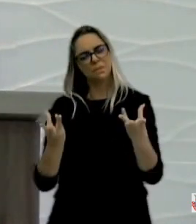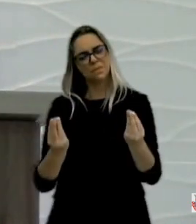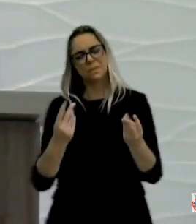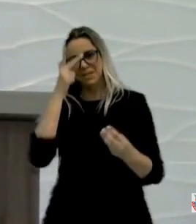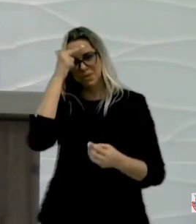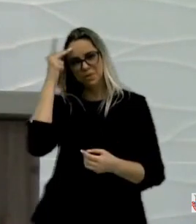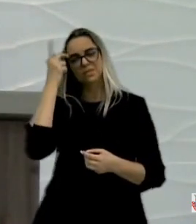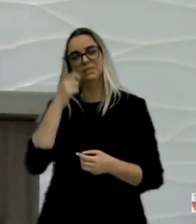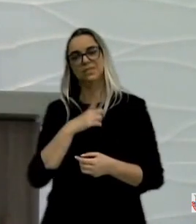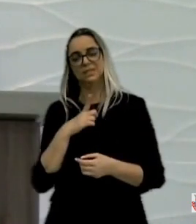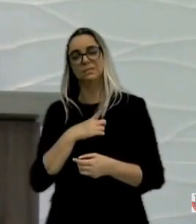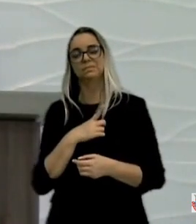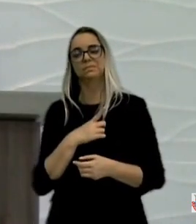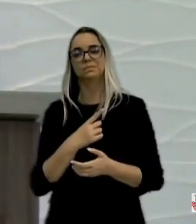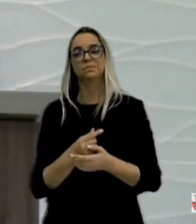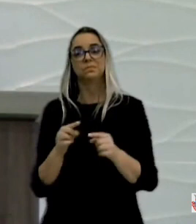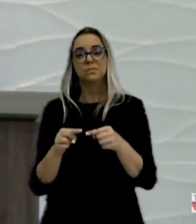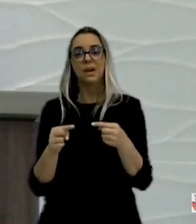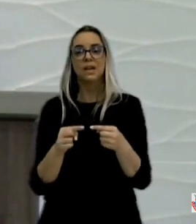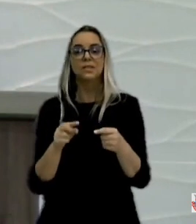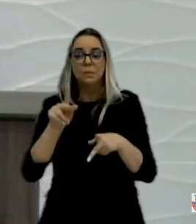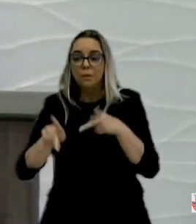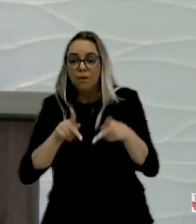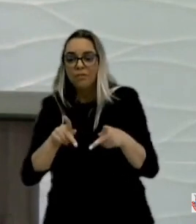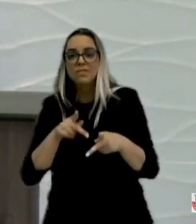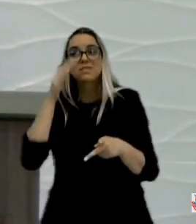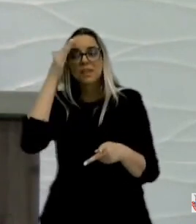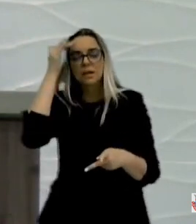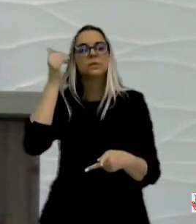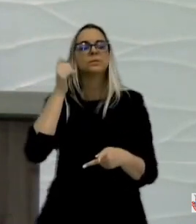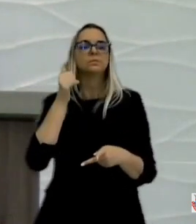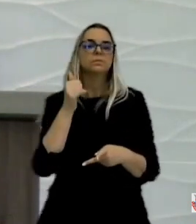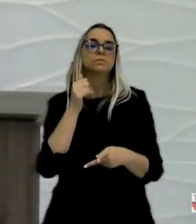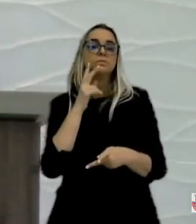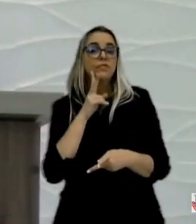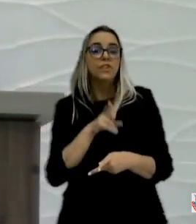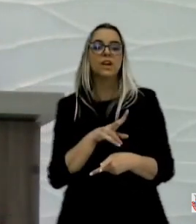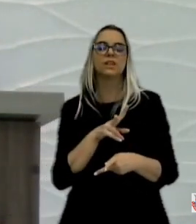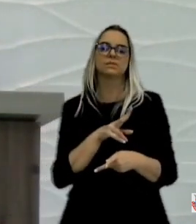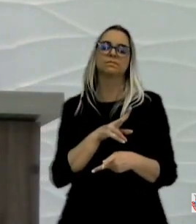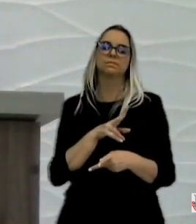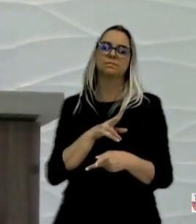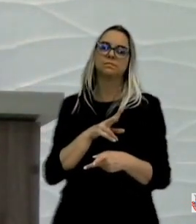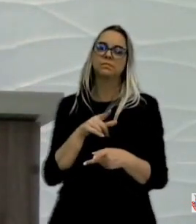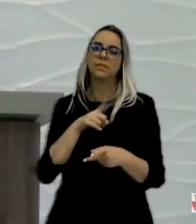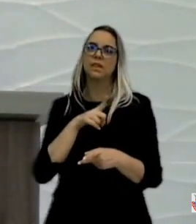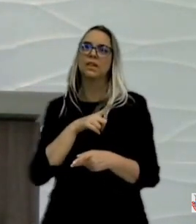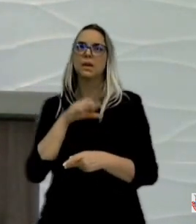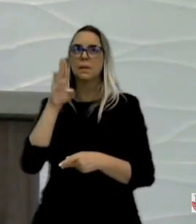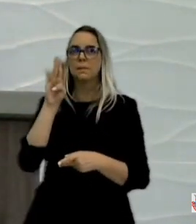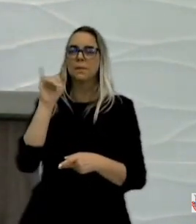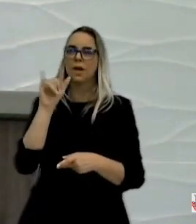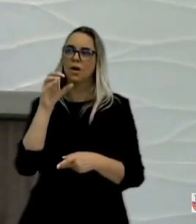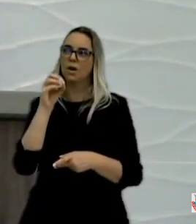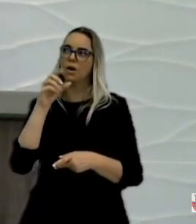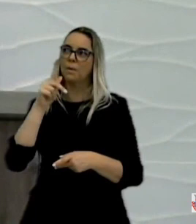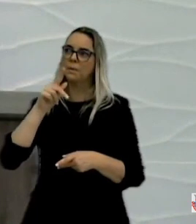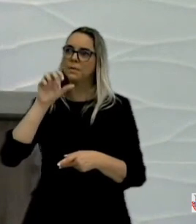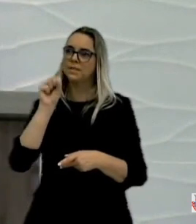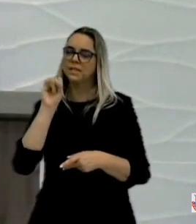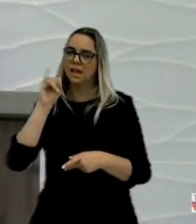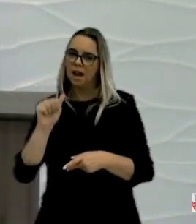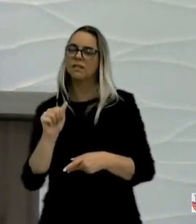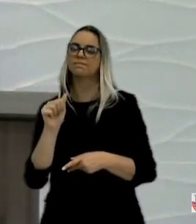que a população, o mais importante é que vê tudo isso. Hoje tem também biópsia pelo